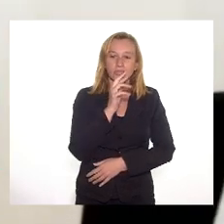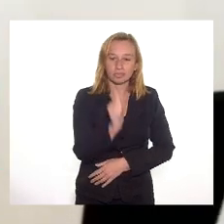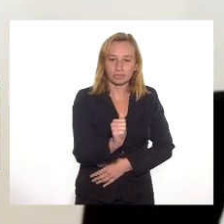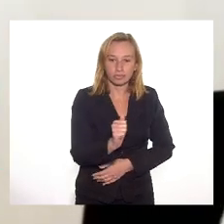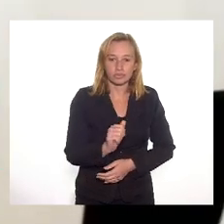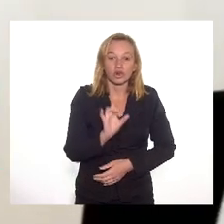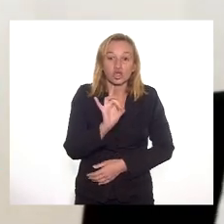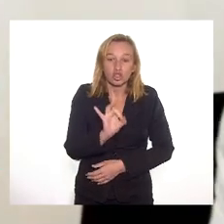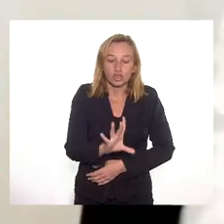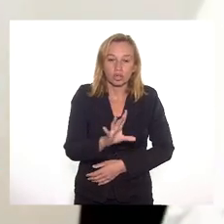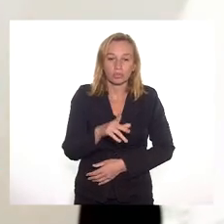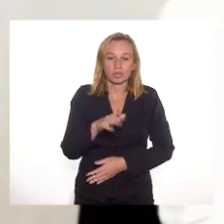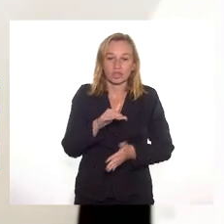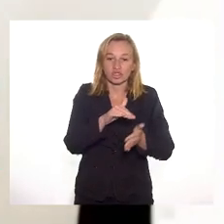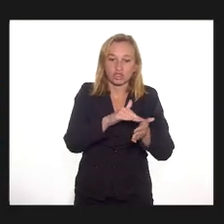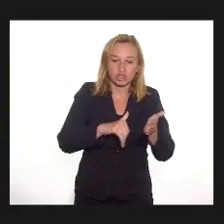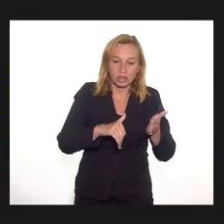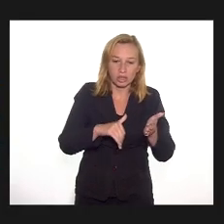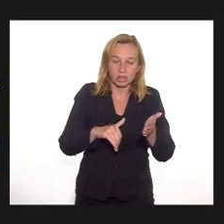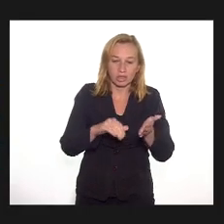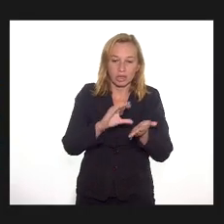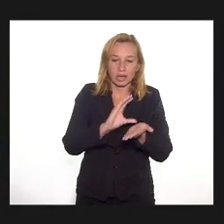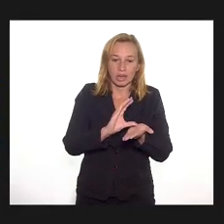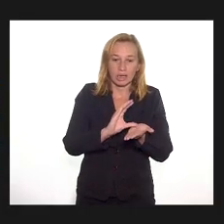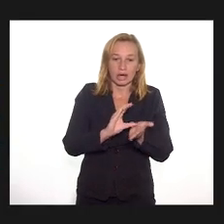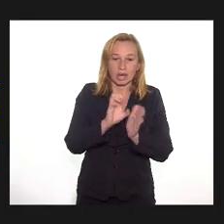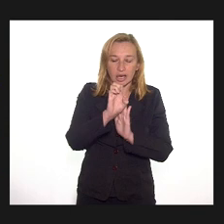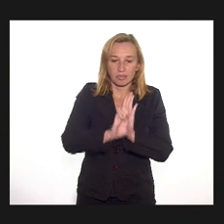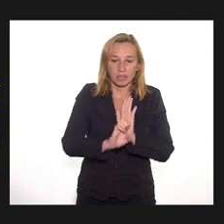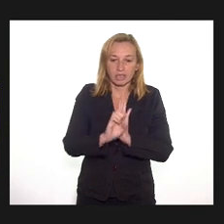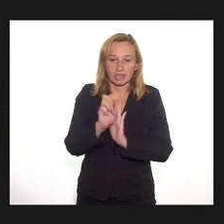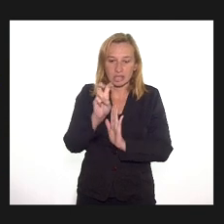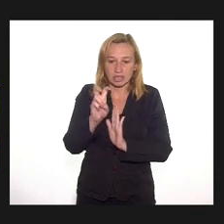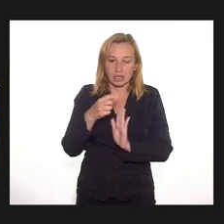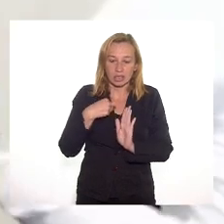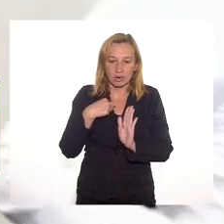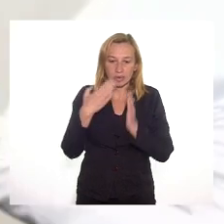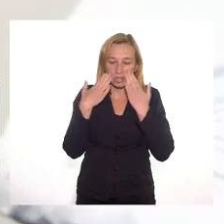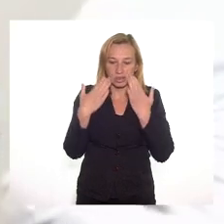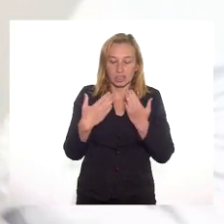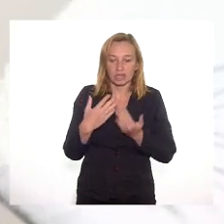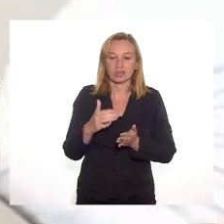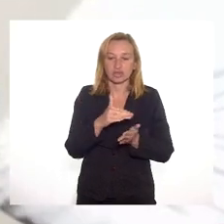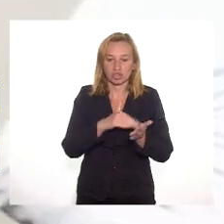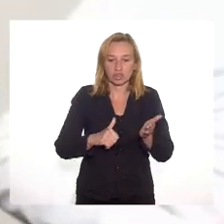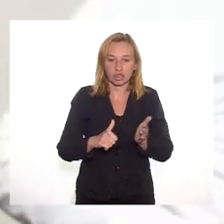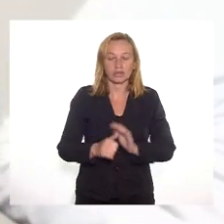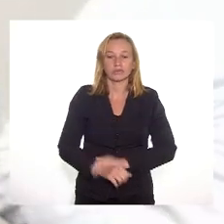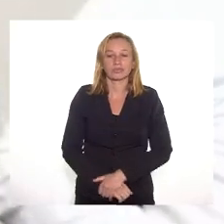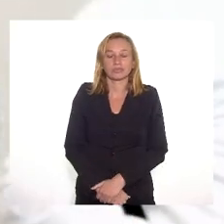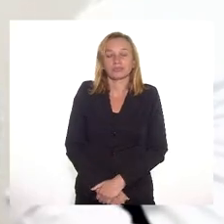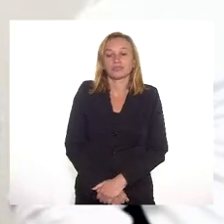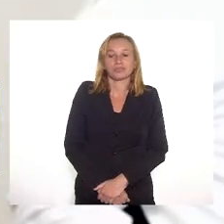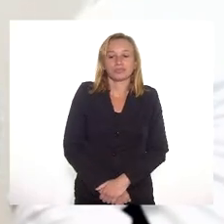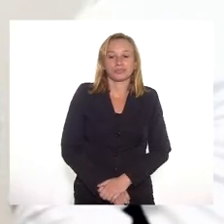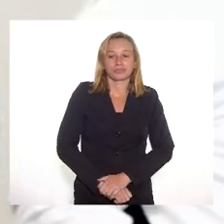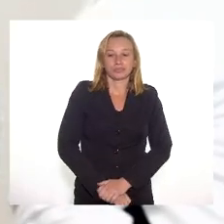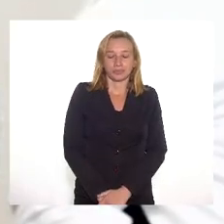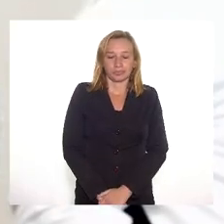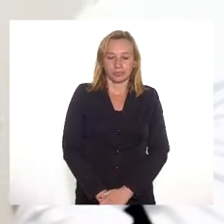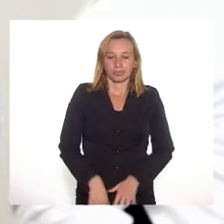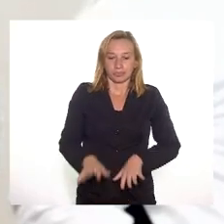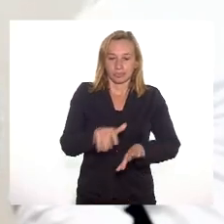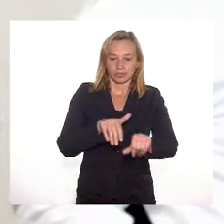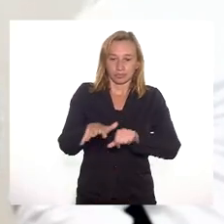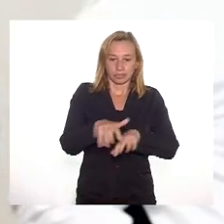só para retirar a emenda 5 que eu apresentei, presidente. Retirar. Ok, retirada está. Então, a presidência